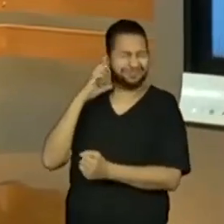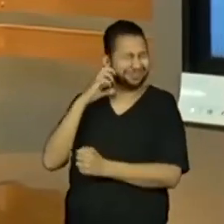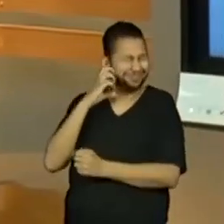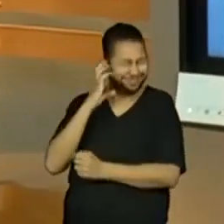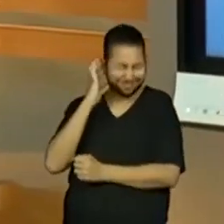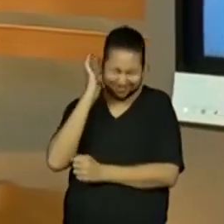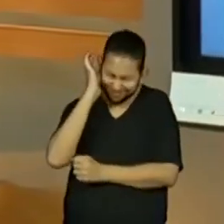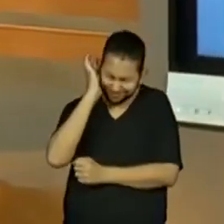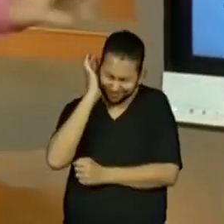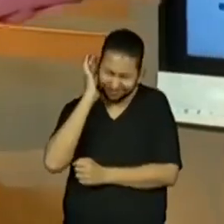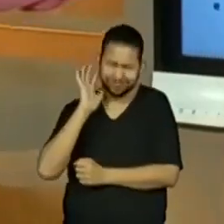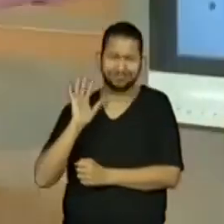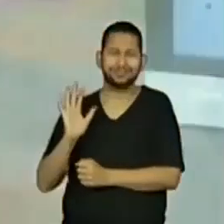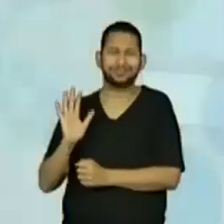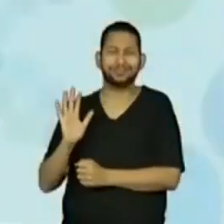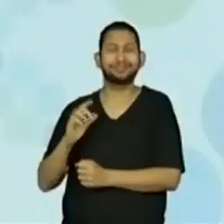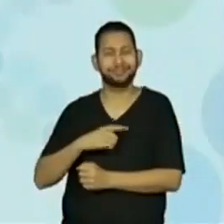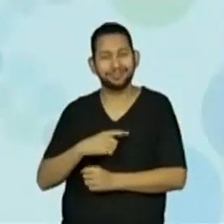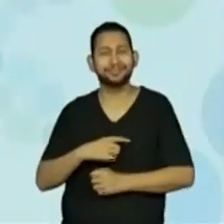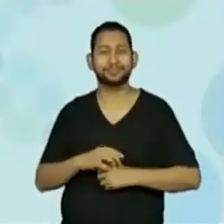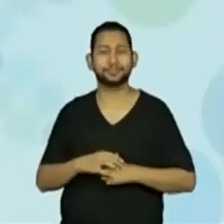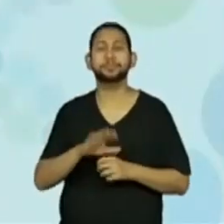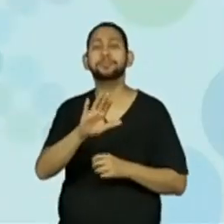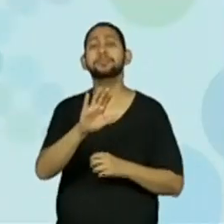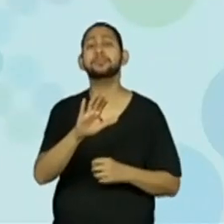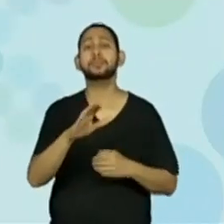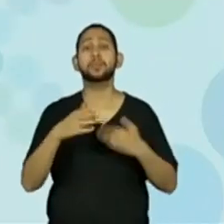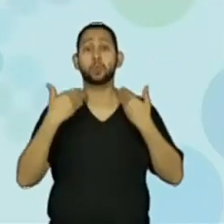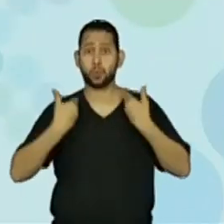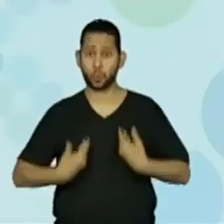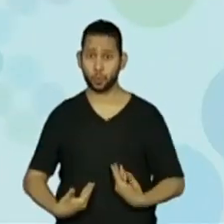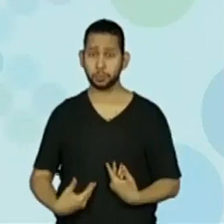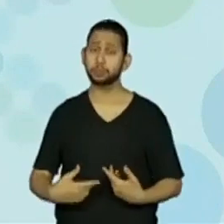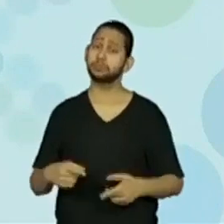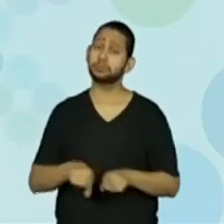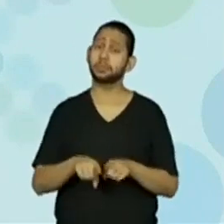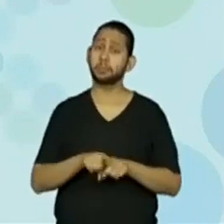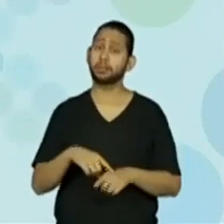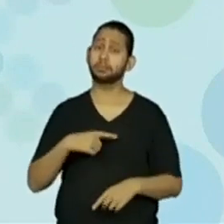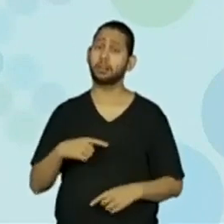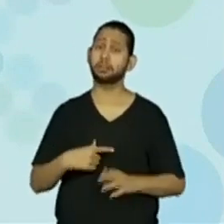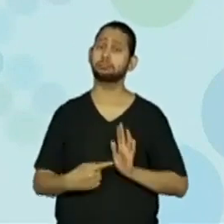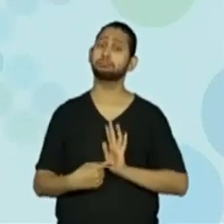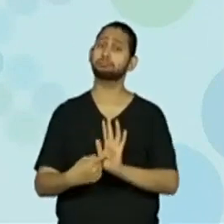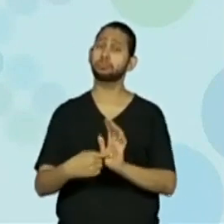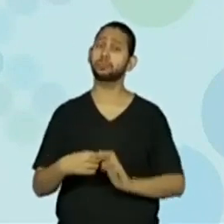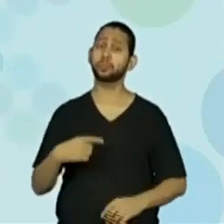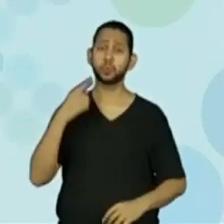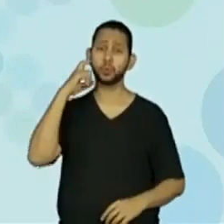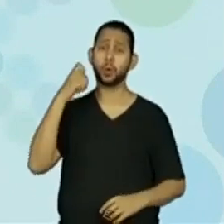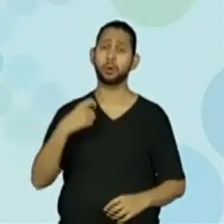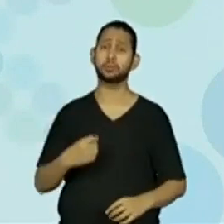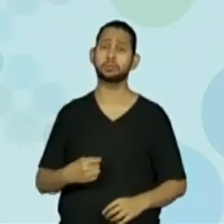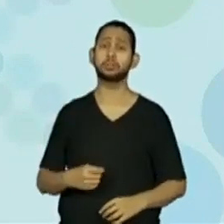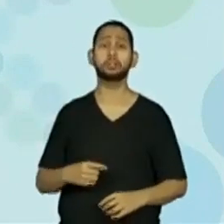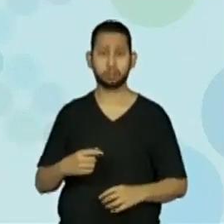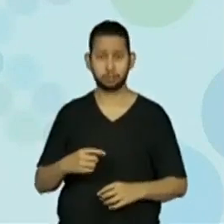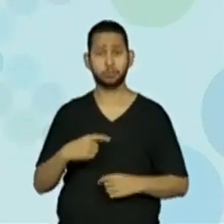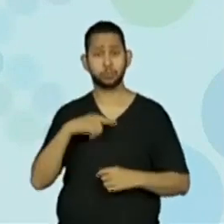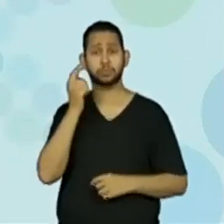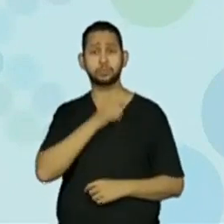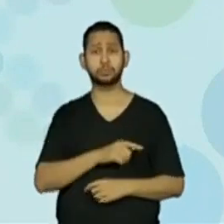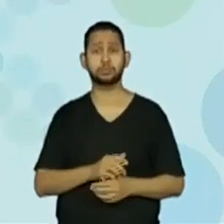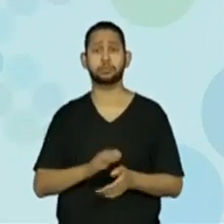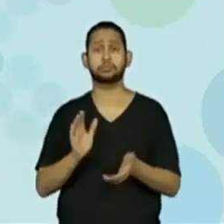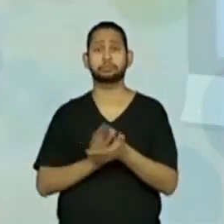desconforto. Ora, do nosso corpo também podem vir sons? Sim, do nosso corpo podem vir